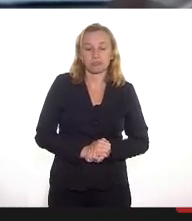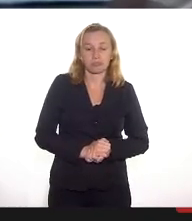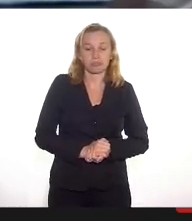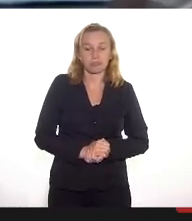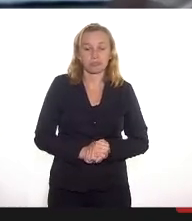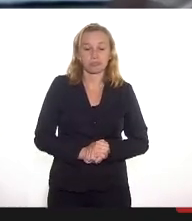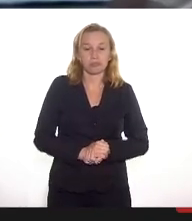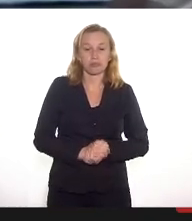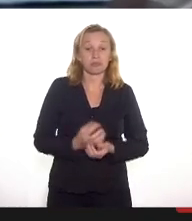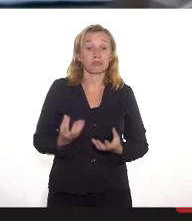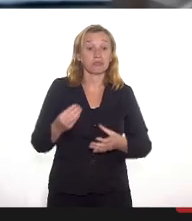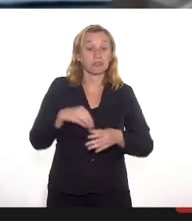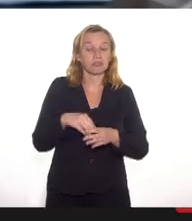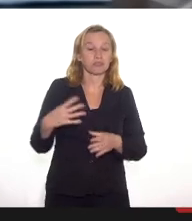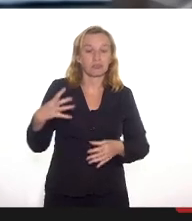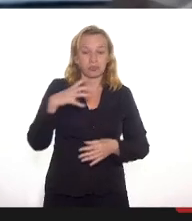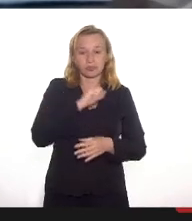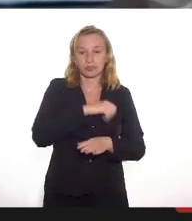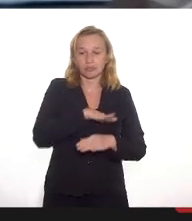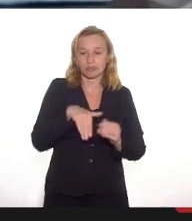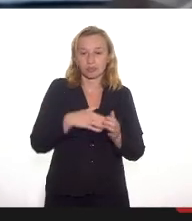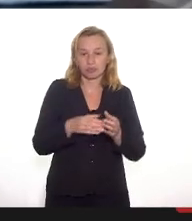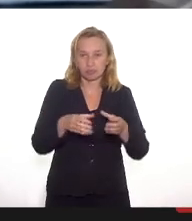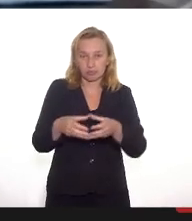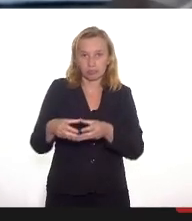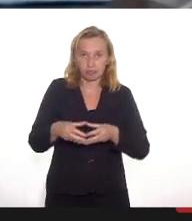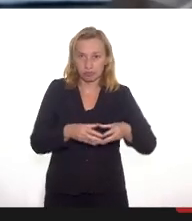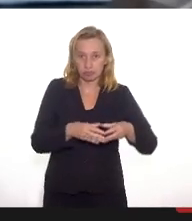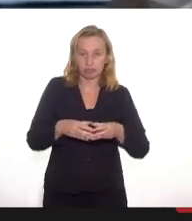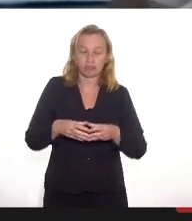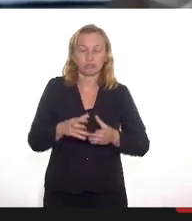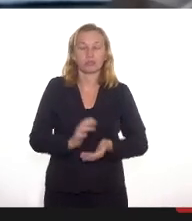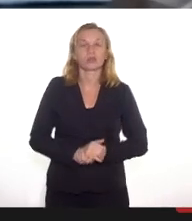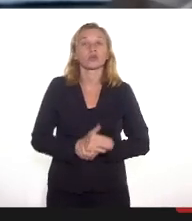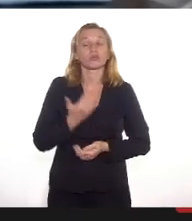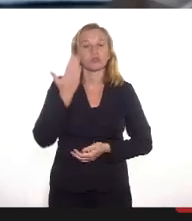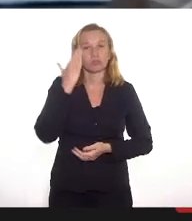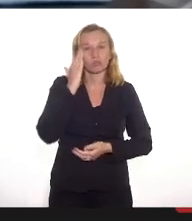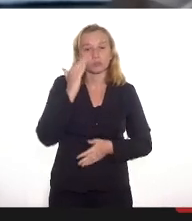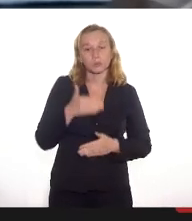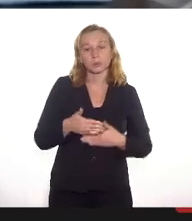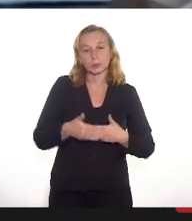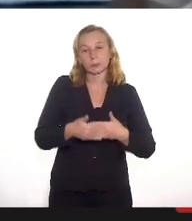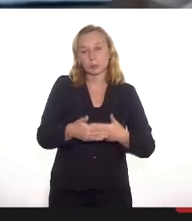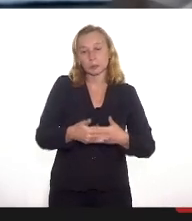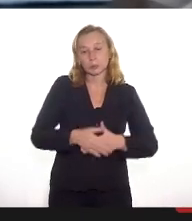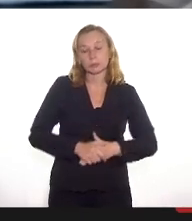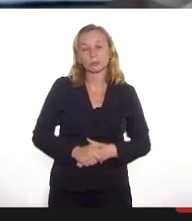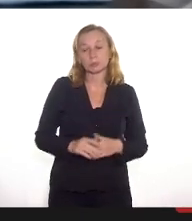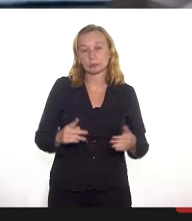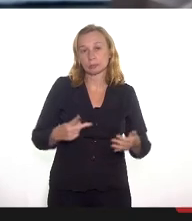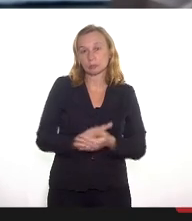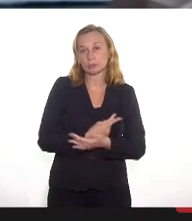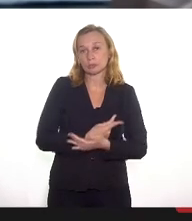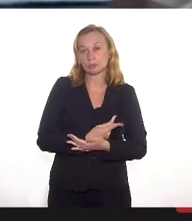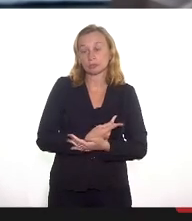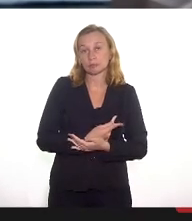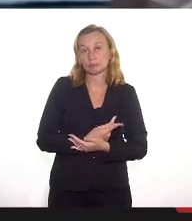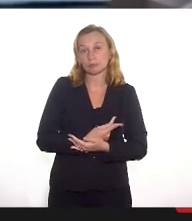graves a inclusão imediata de todos os grupos que não entendimento um processo para que ele aconteça